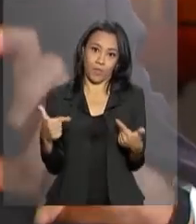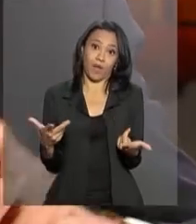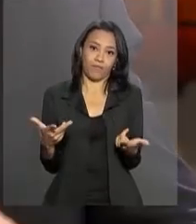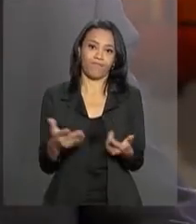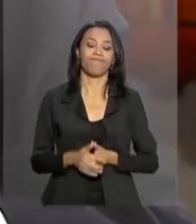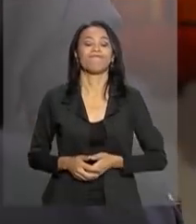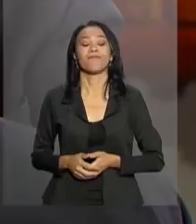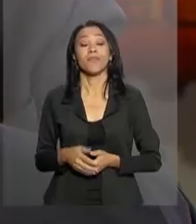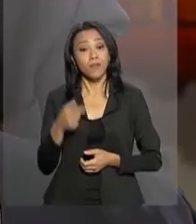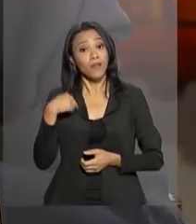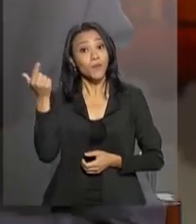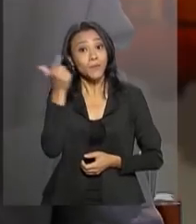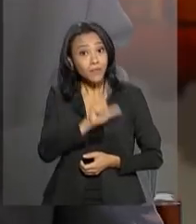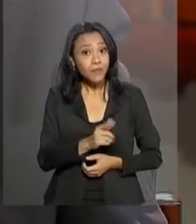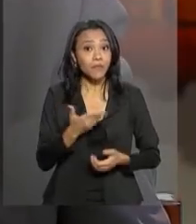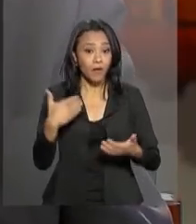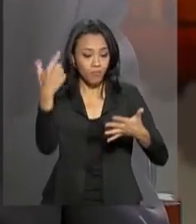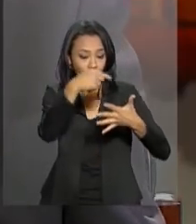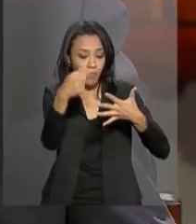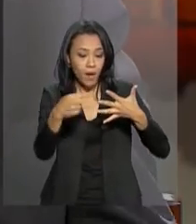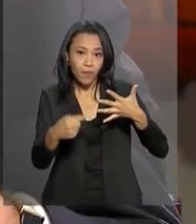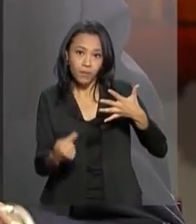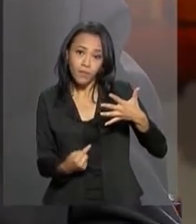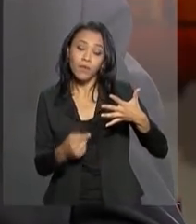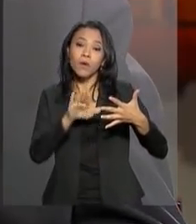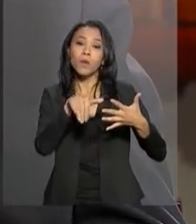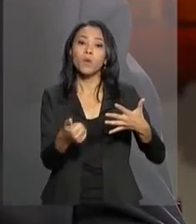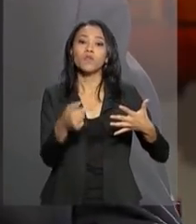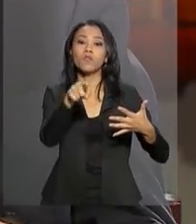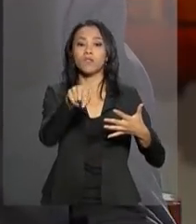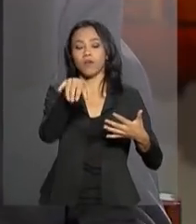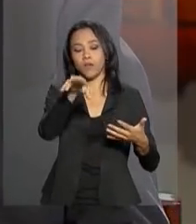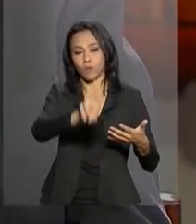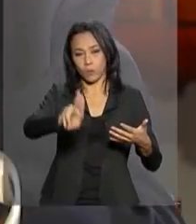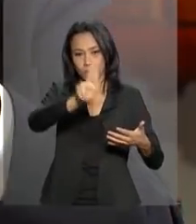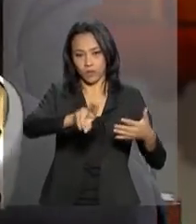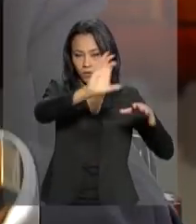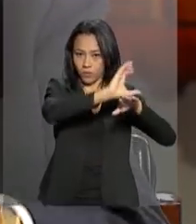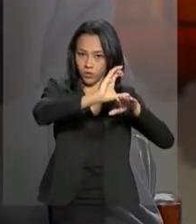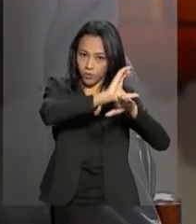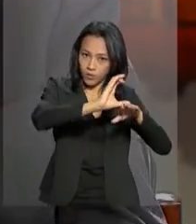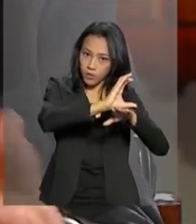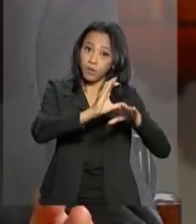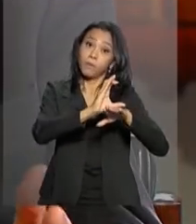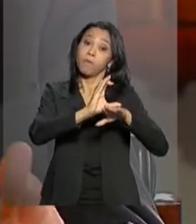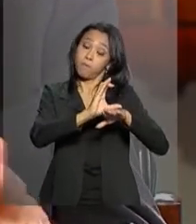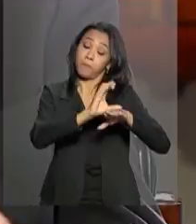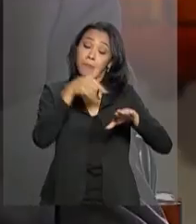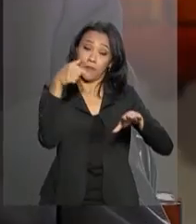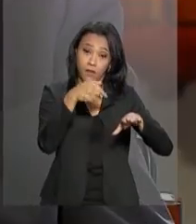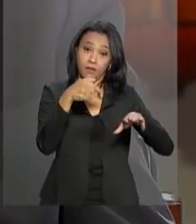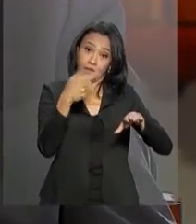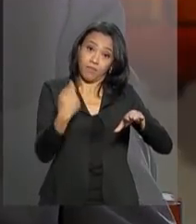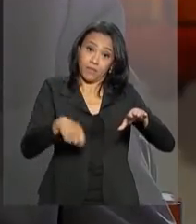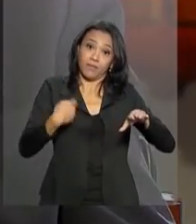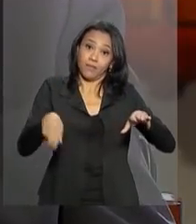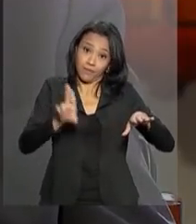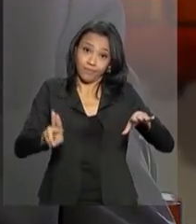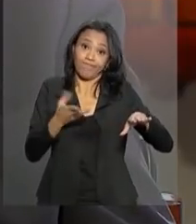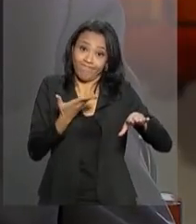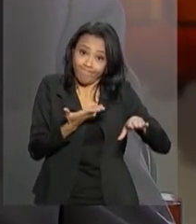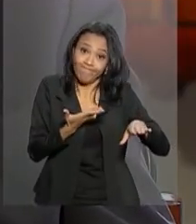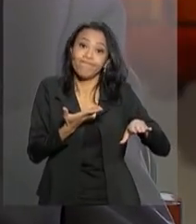Isto aqui acho que está dando certo, porque quando você vai aplicar a Constituição, e o que mais se deve fazer é aplicá-la, não é? Você